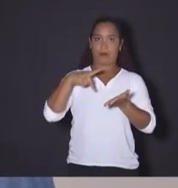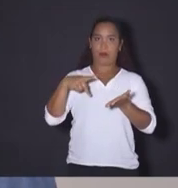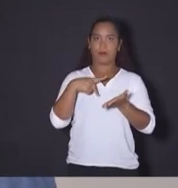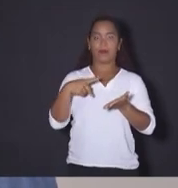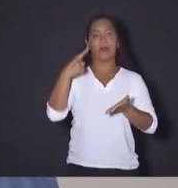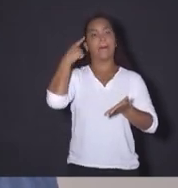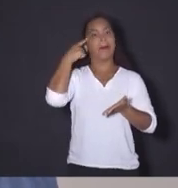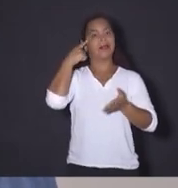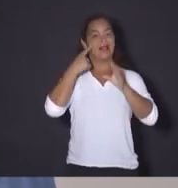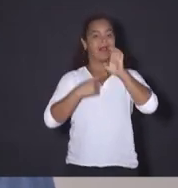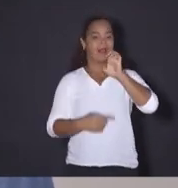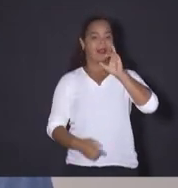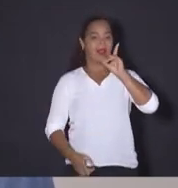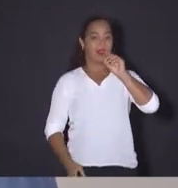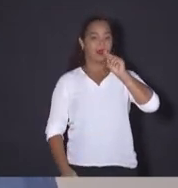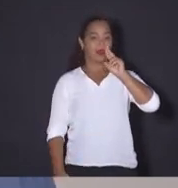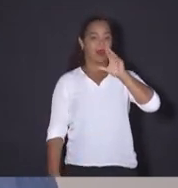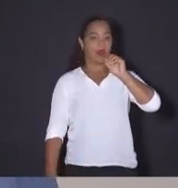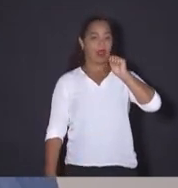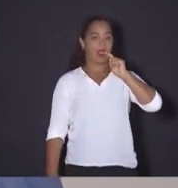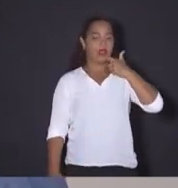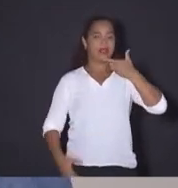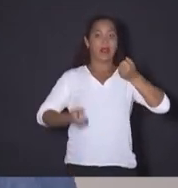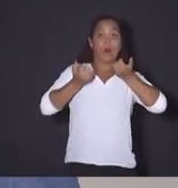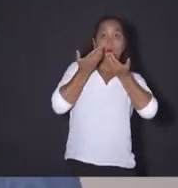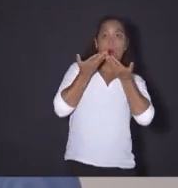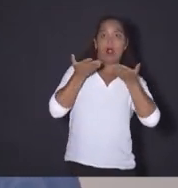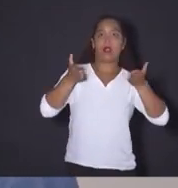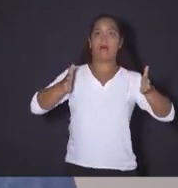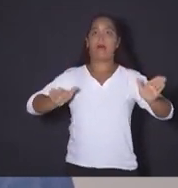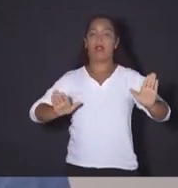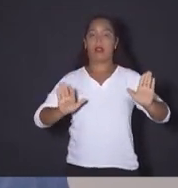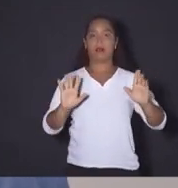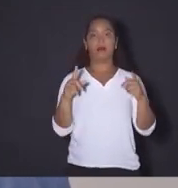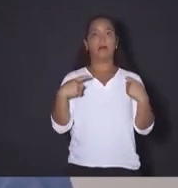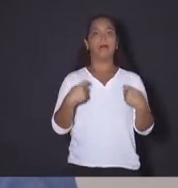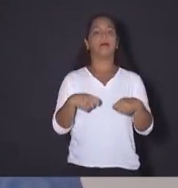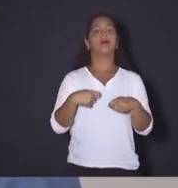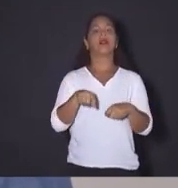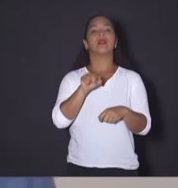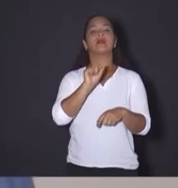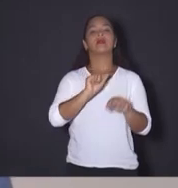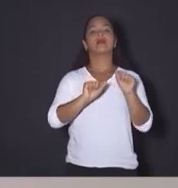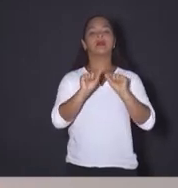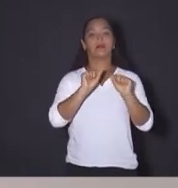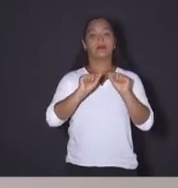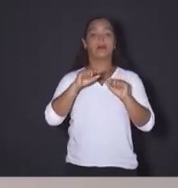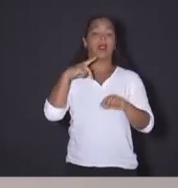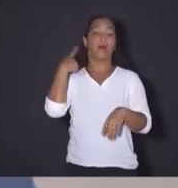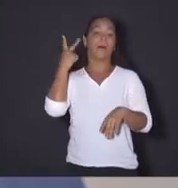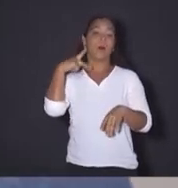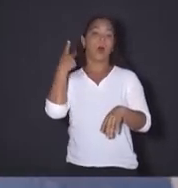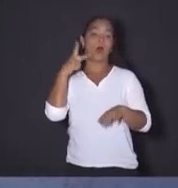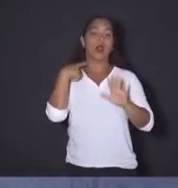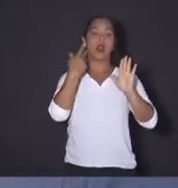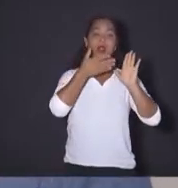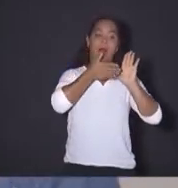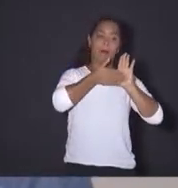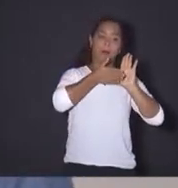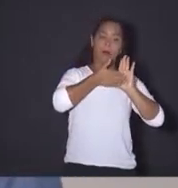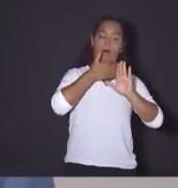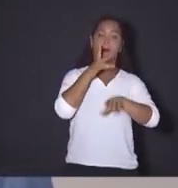no seu sentido mais amplo e isso vai requerer obviamente políticas e proposições